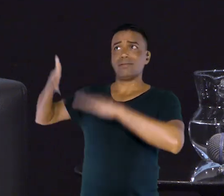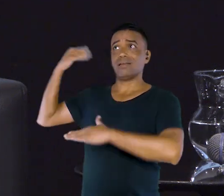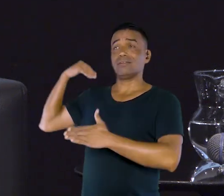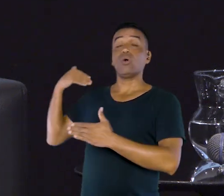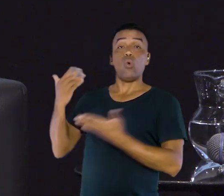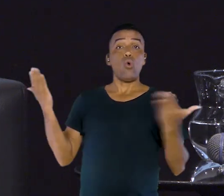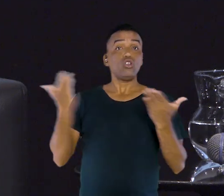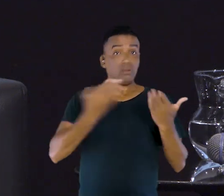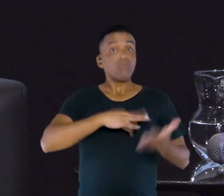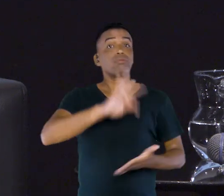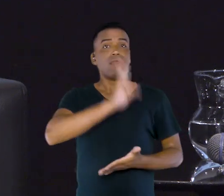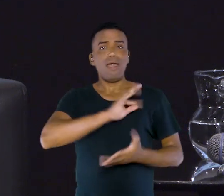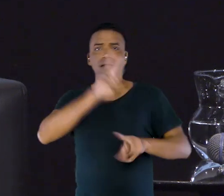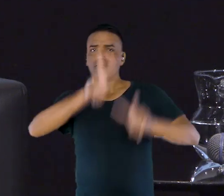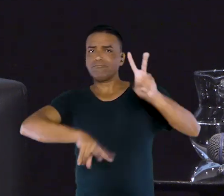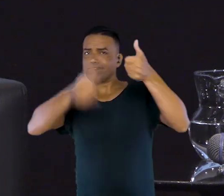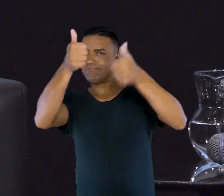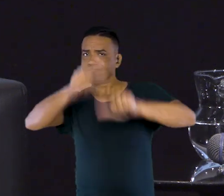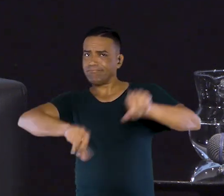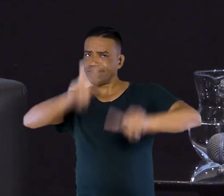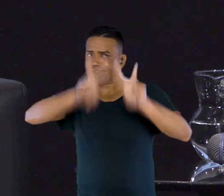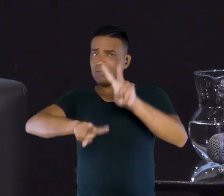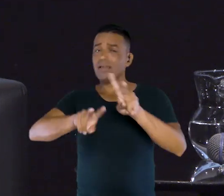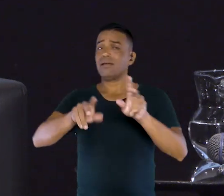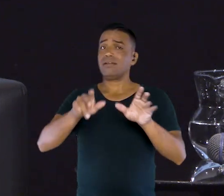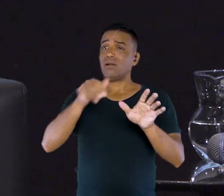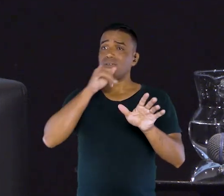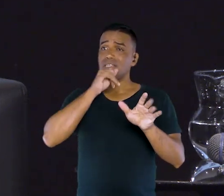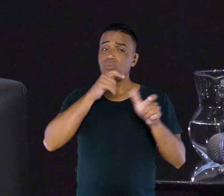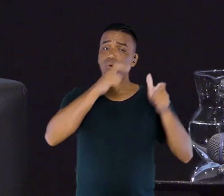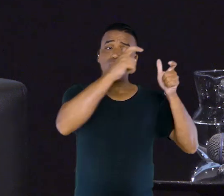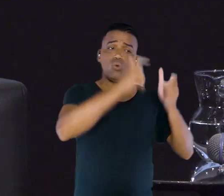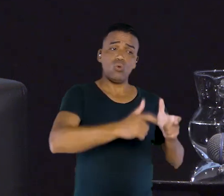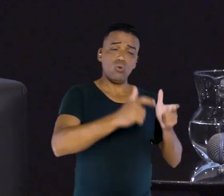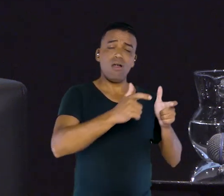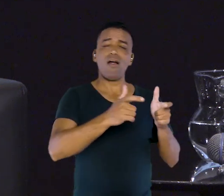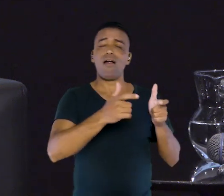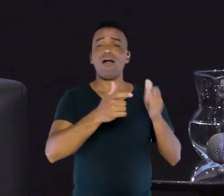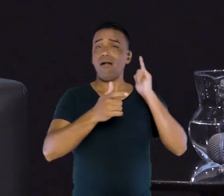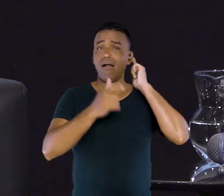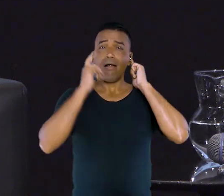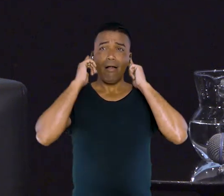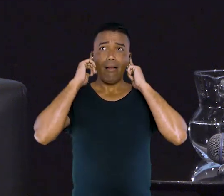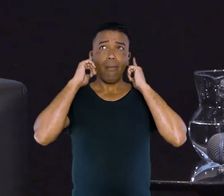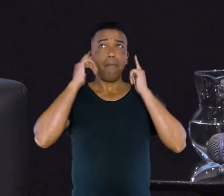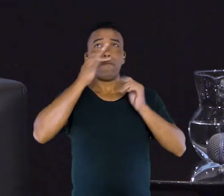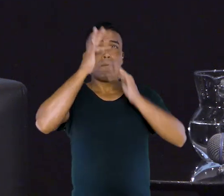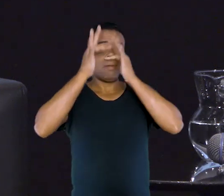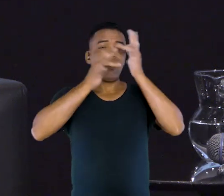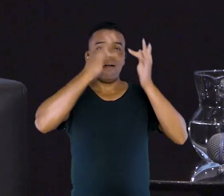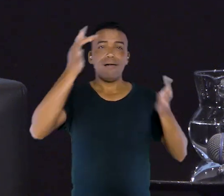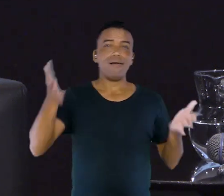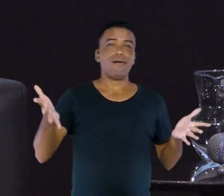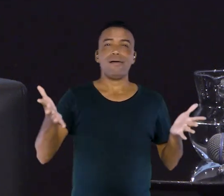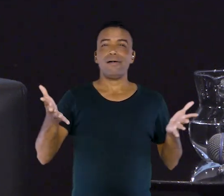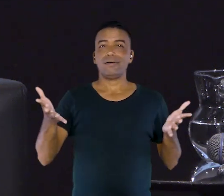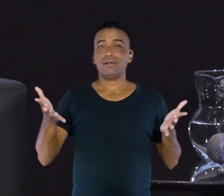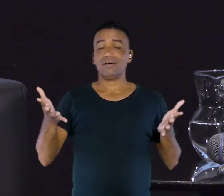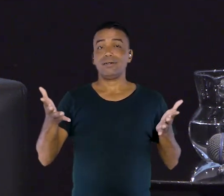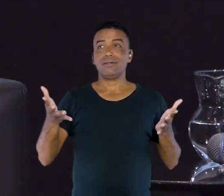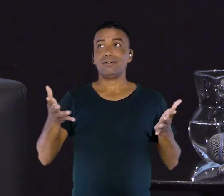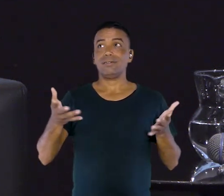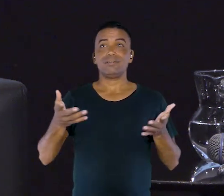com técnicas analíticas que nos permitem recuperar pequenos vestígios, microscópicos mesmo, de plantas,